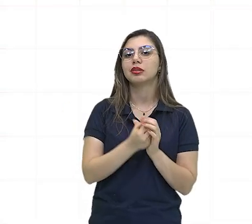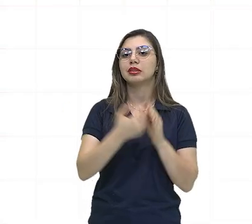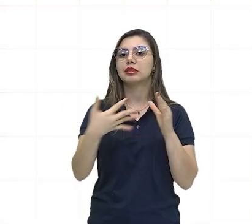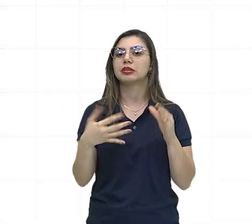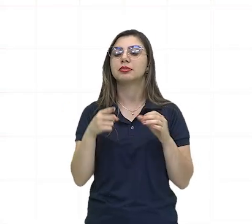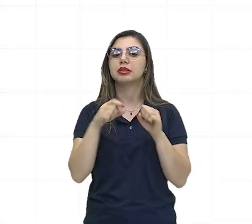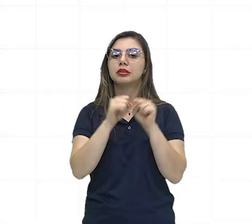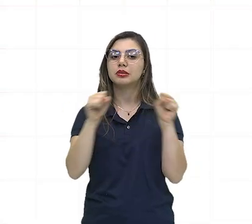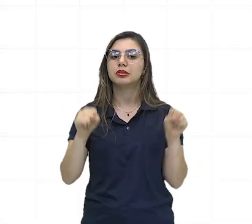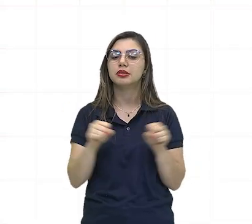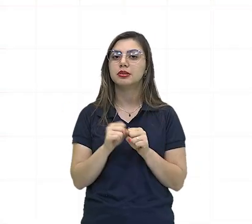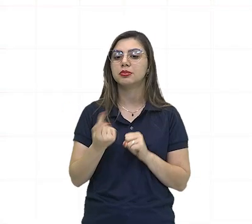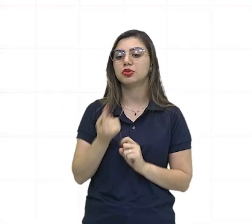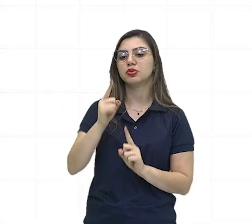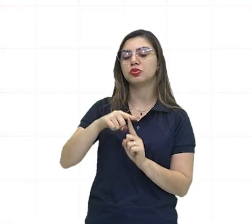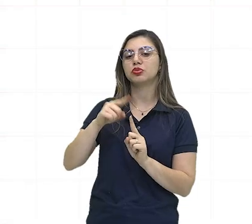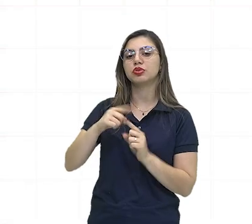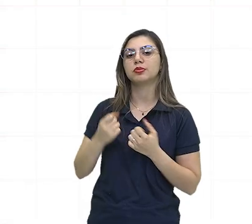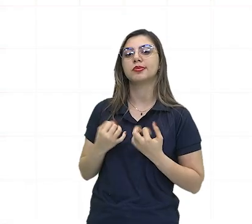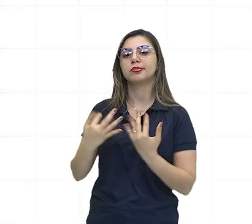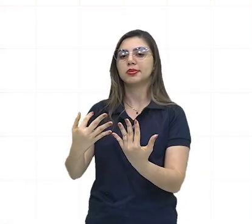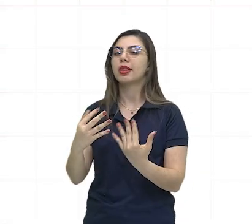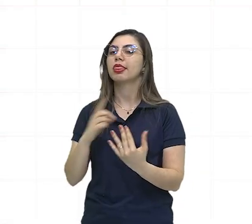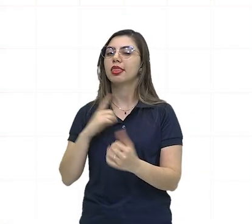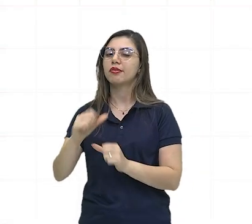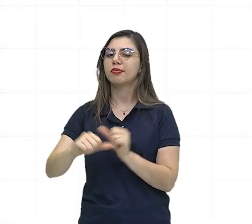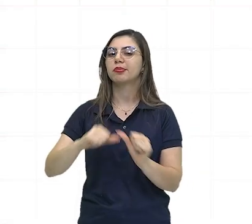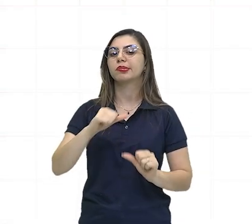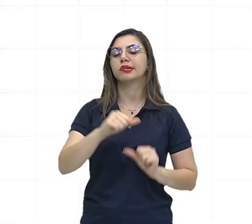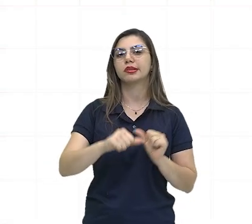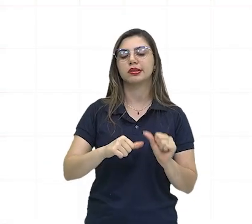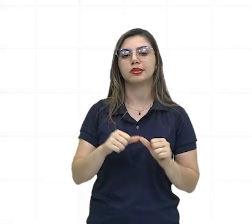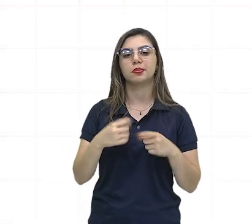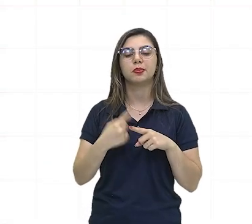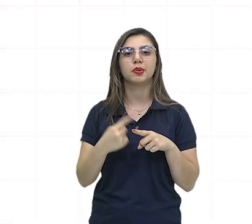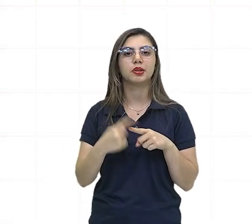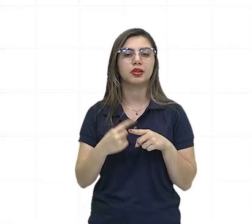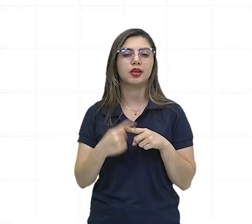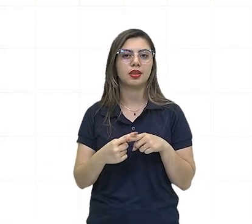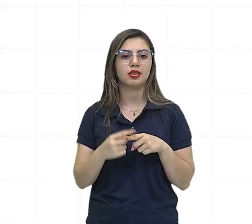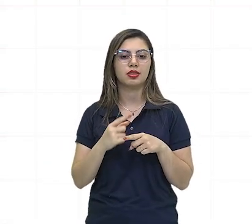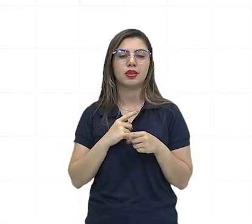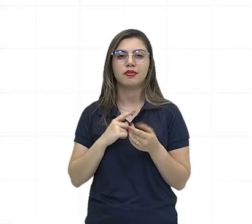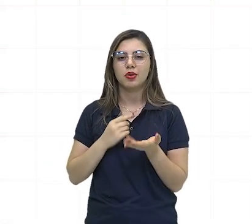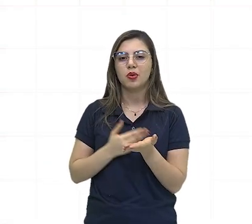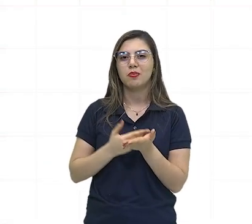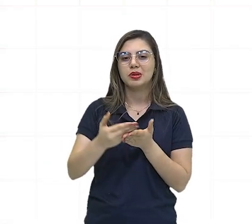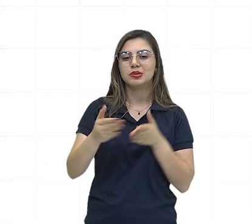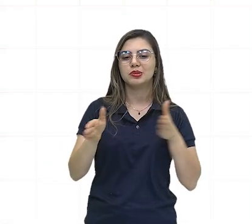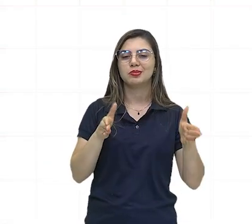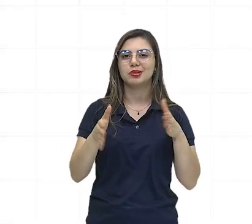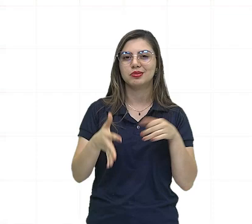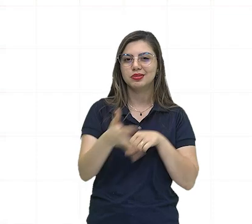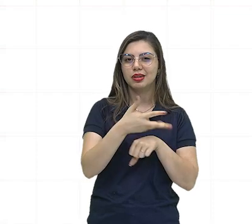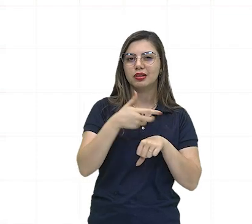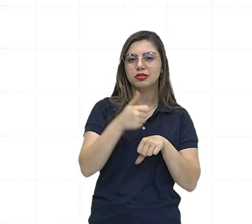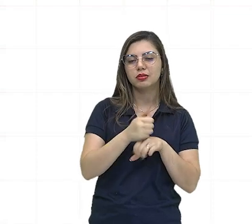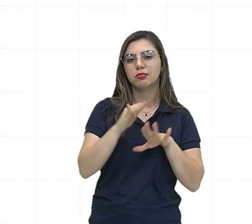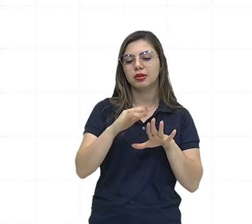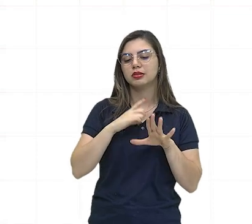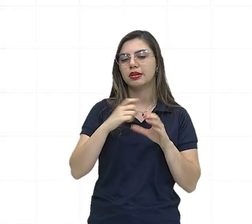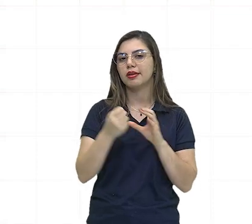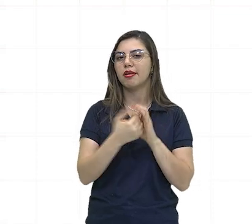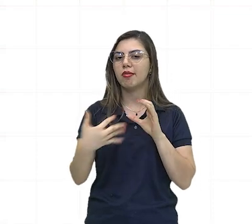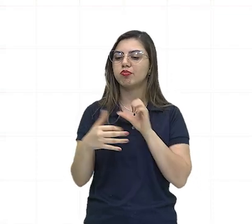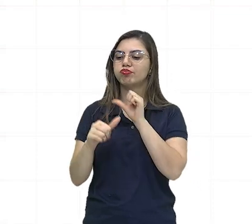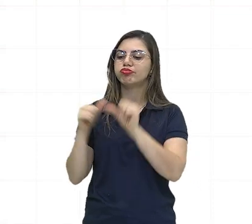sistema plantation, elas foram modificadas, né? Nós vimos que surge ali desde o período colonial, mas aí essas